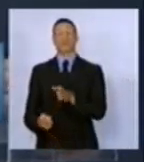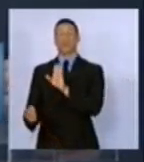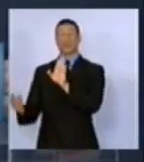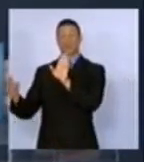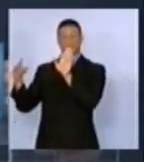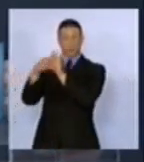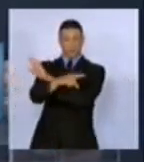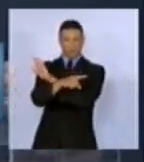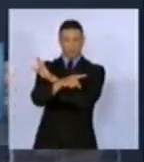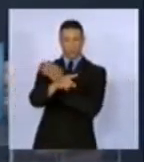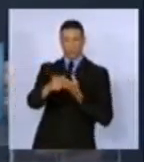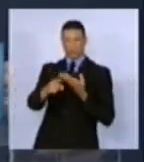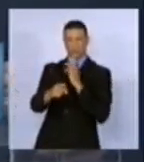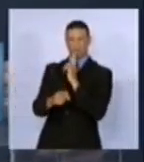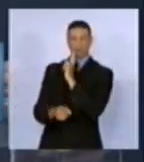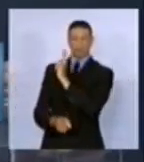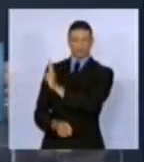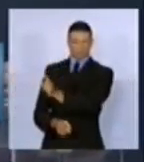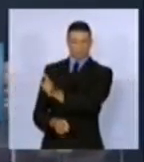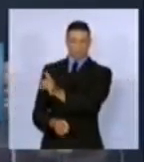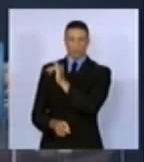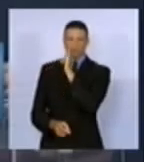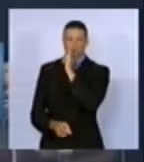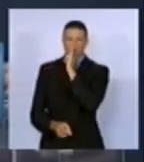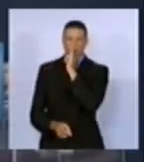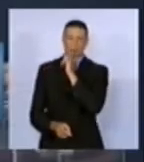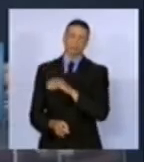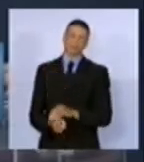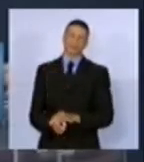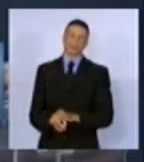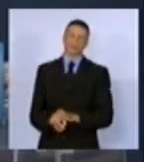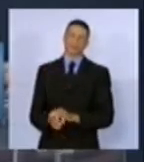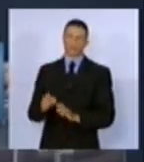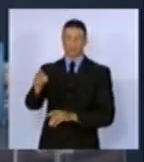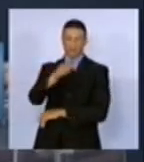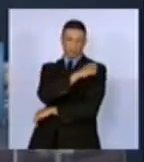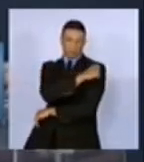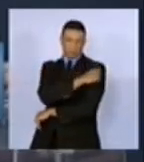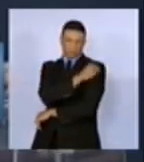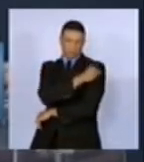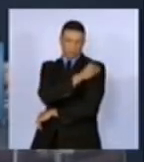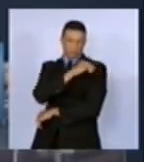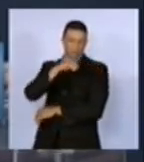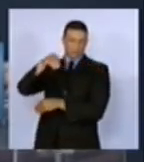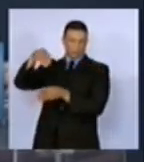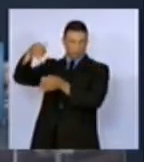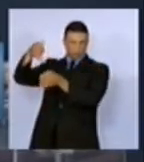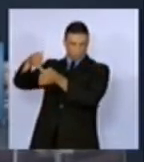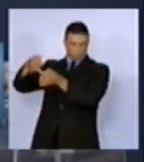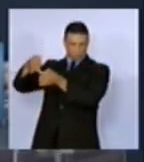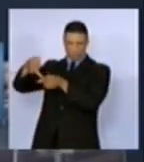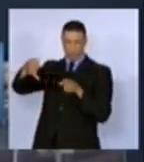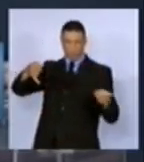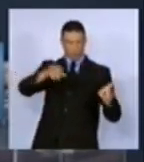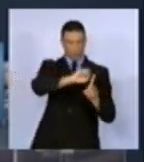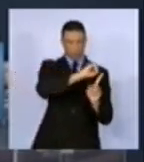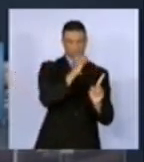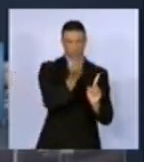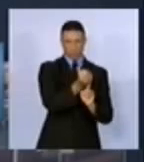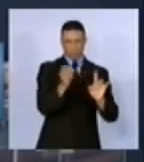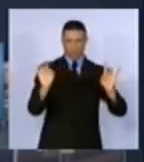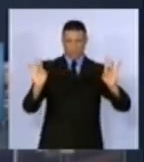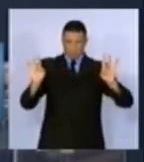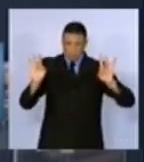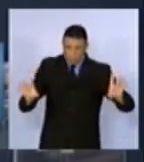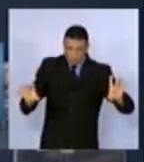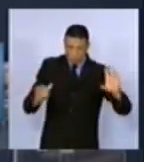que é se as restrições do mercado externo a importação do etanol relativos aos impactos sócio ambientais se elas